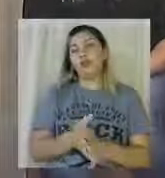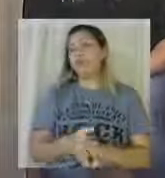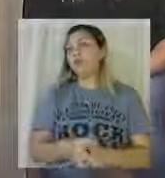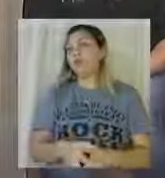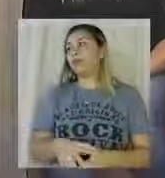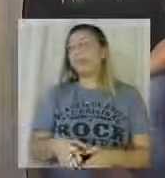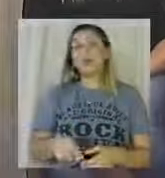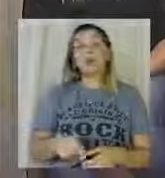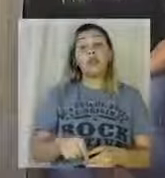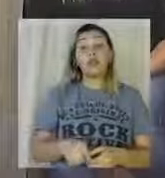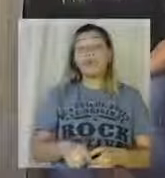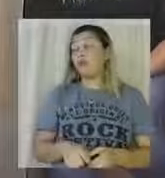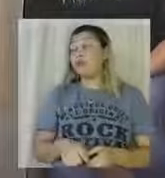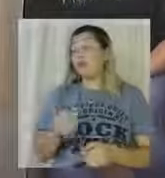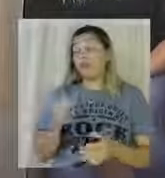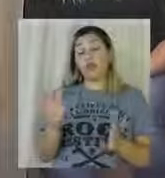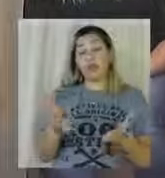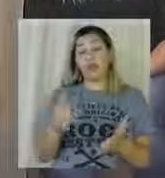Alessandra,